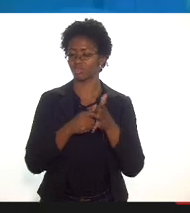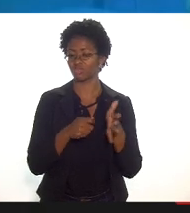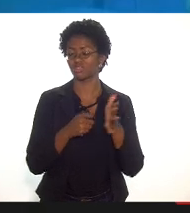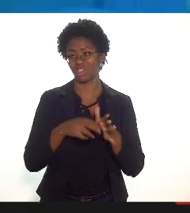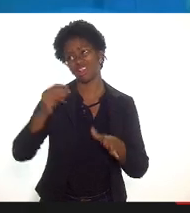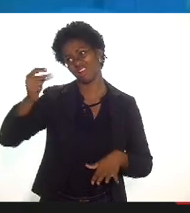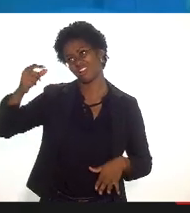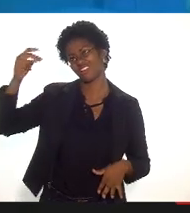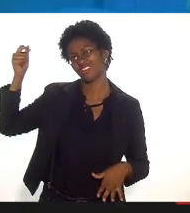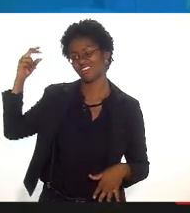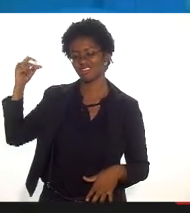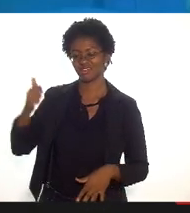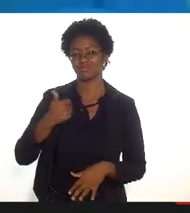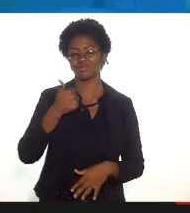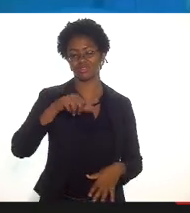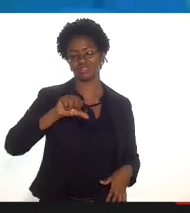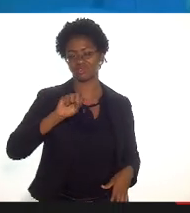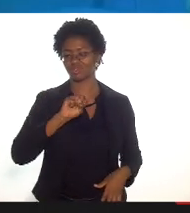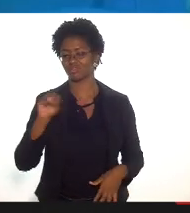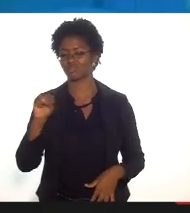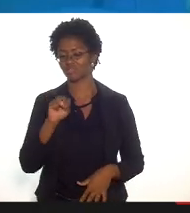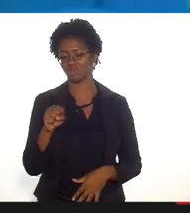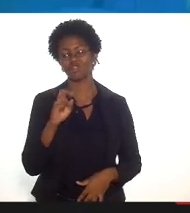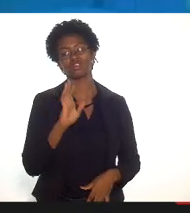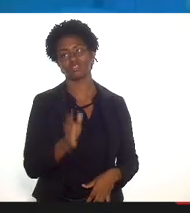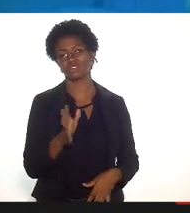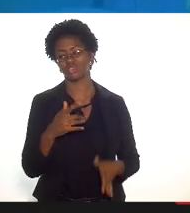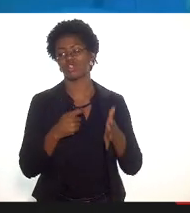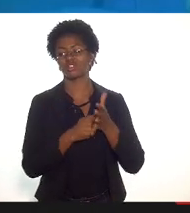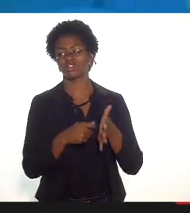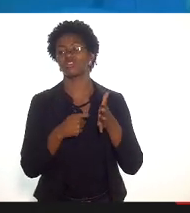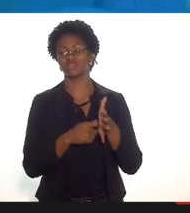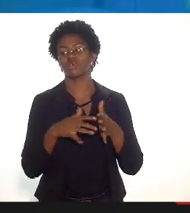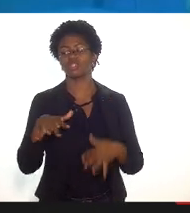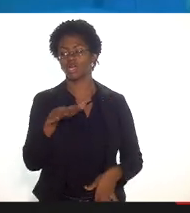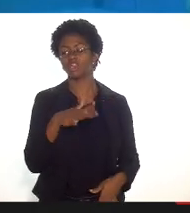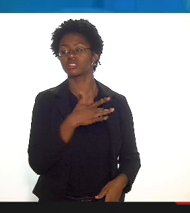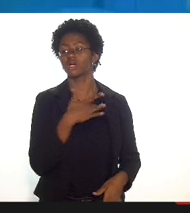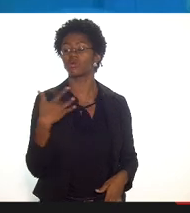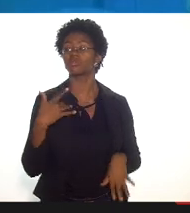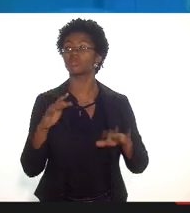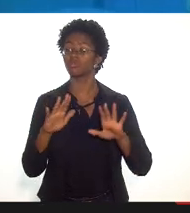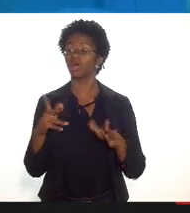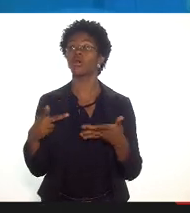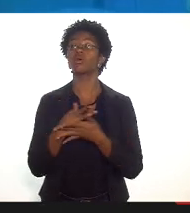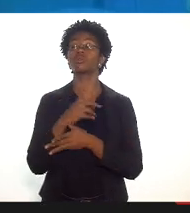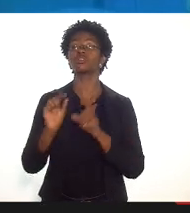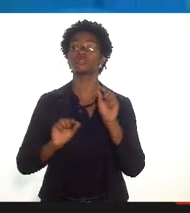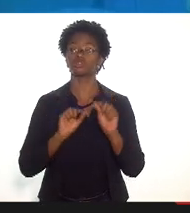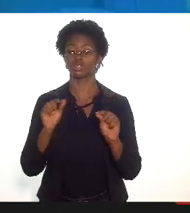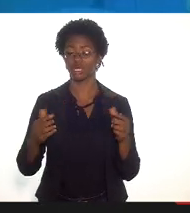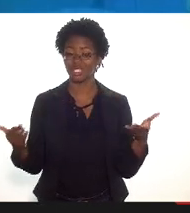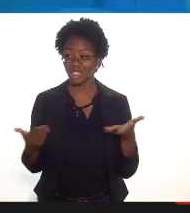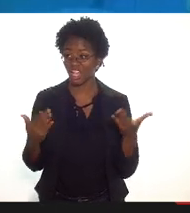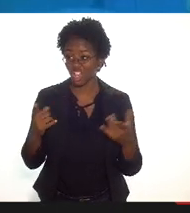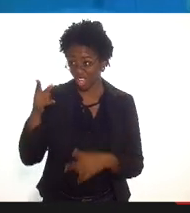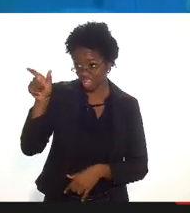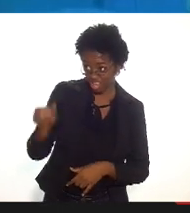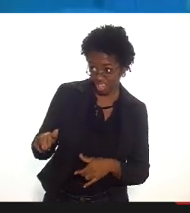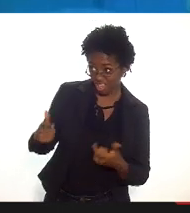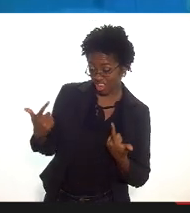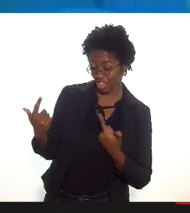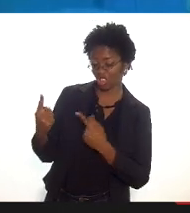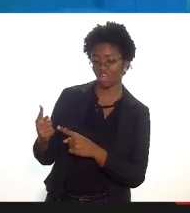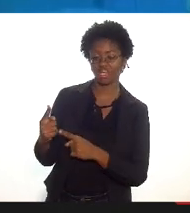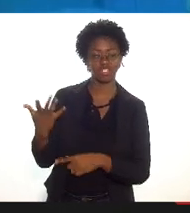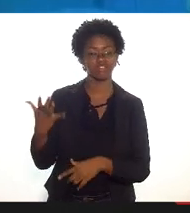de 1988, que a gente luta com essas coisas de saúde. Mas o que acontece? Esse adversário de agora, ele não quer saber, porque